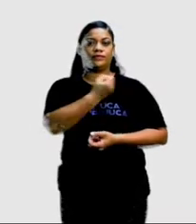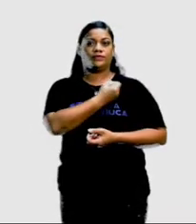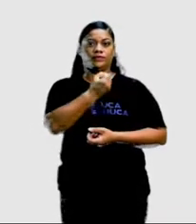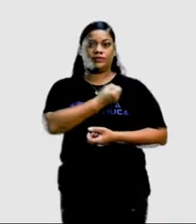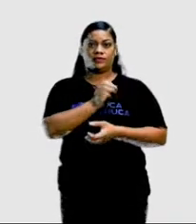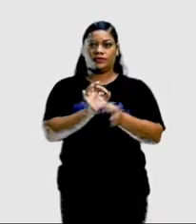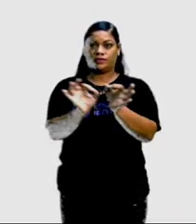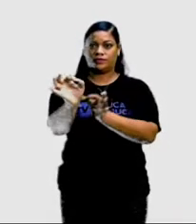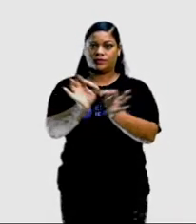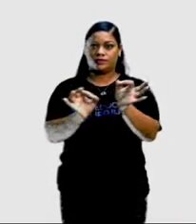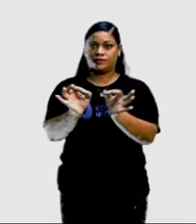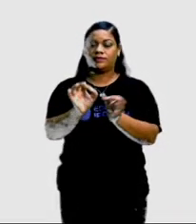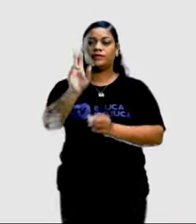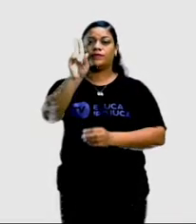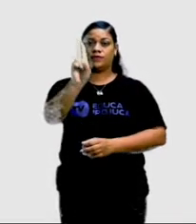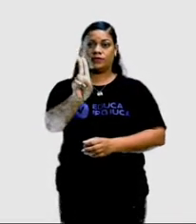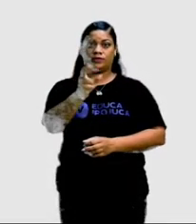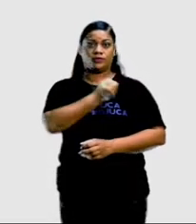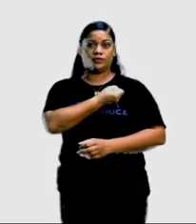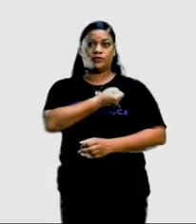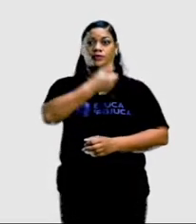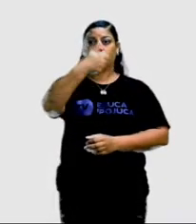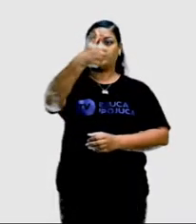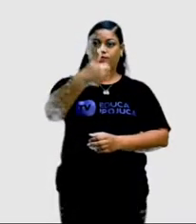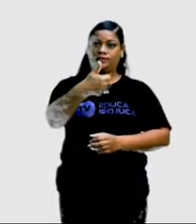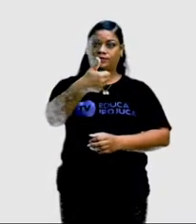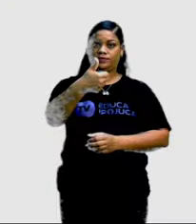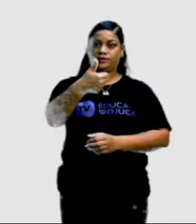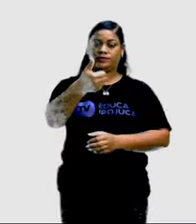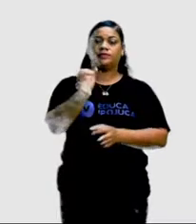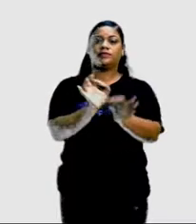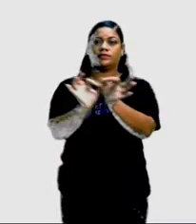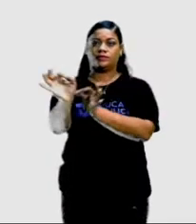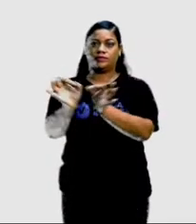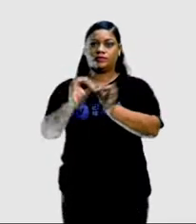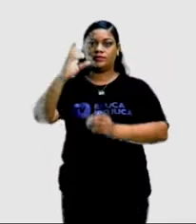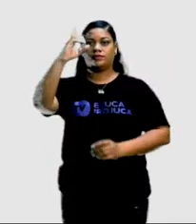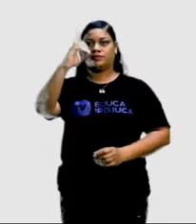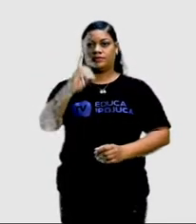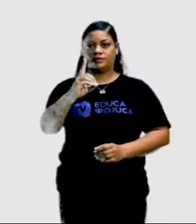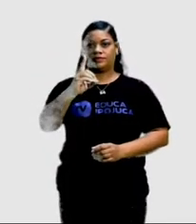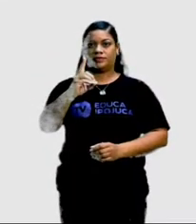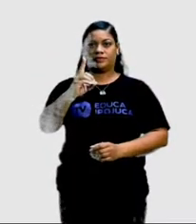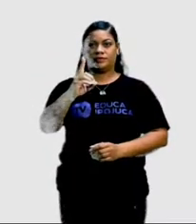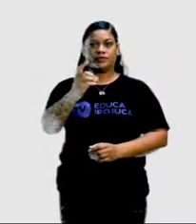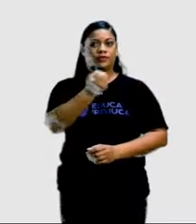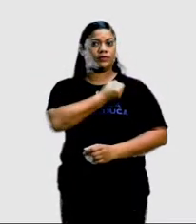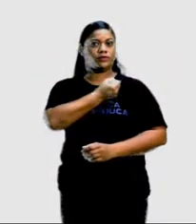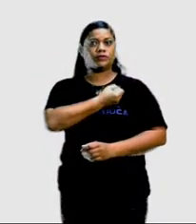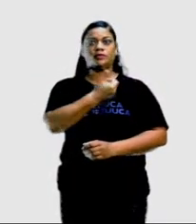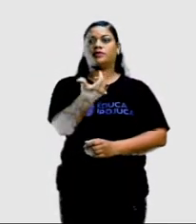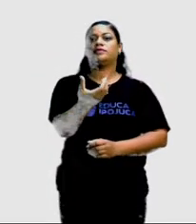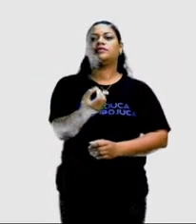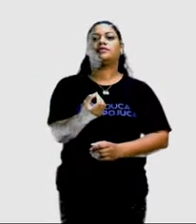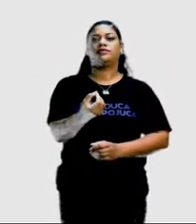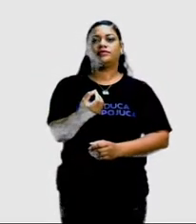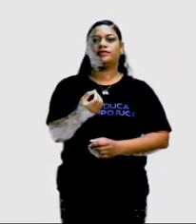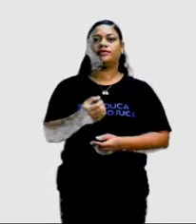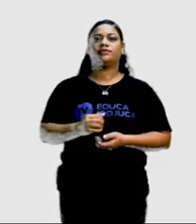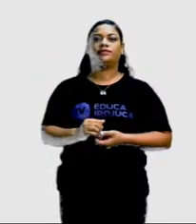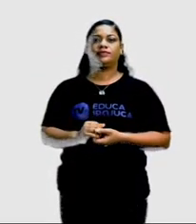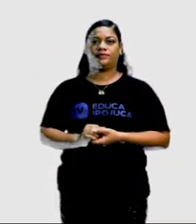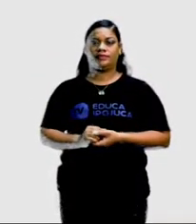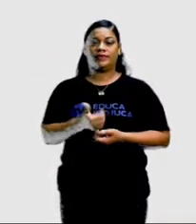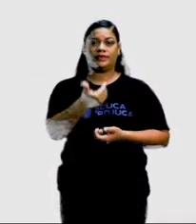na ordem das unidades terão valor 1. Os que estão na ordem das dezenas terão valor 10.